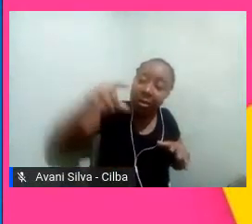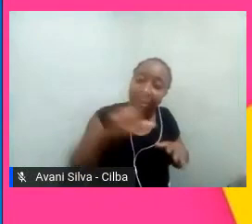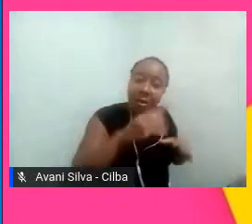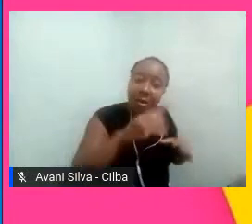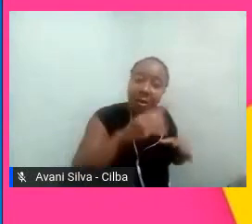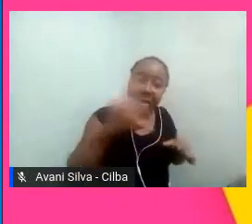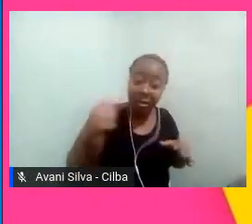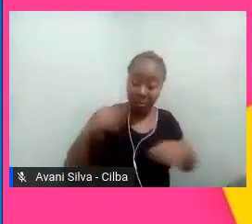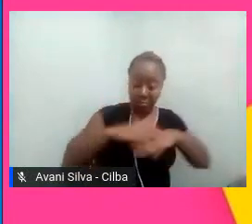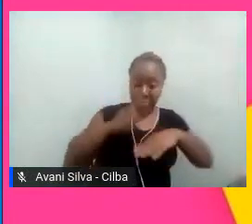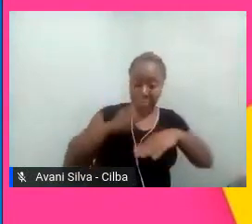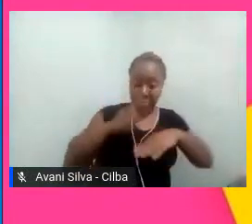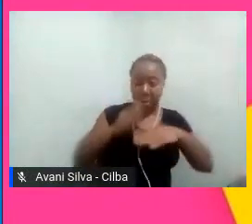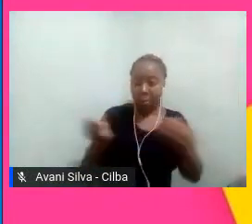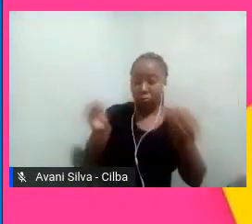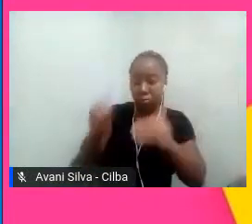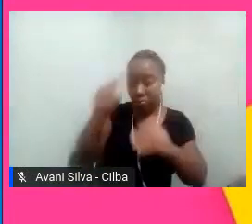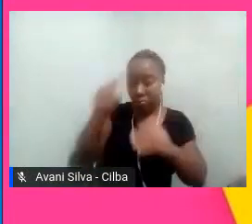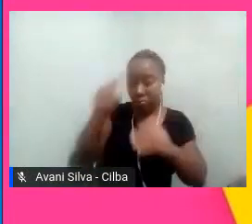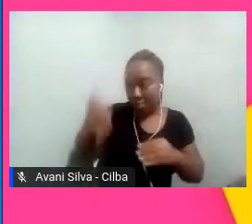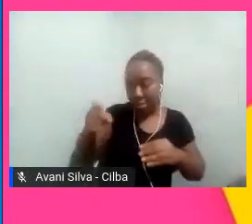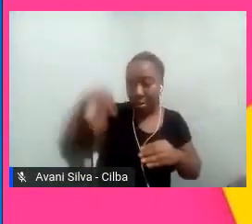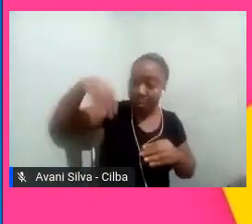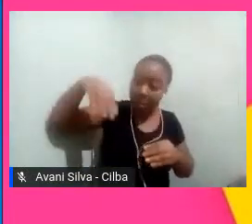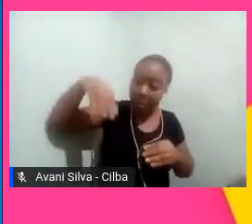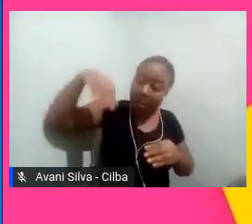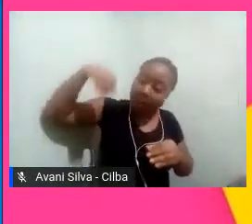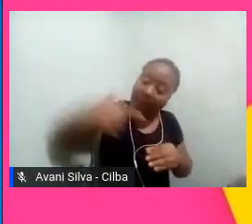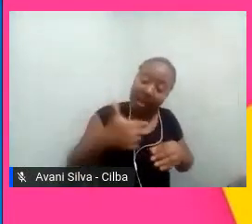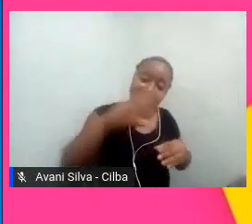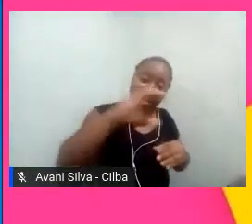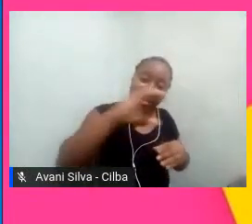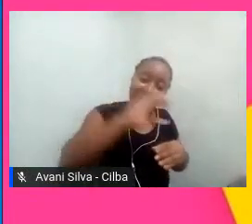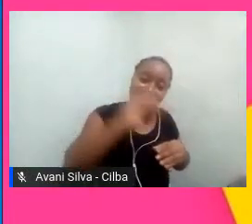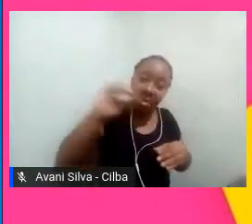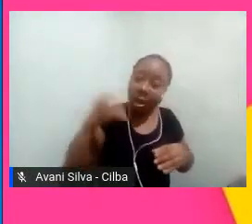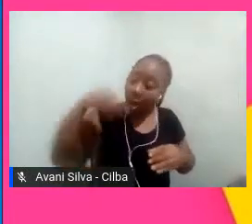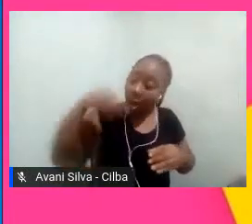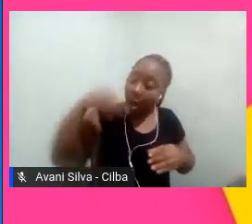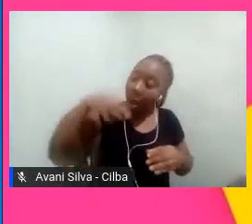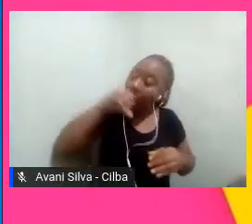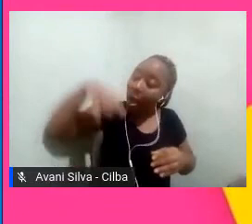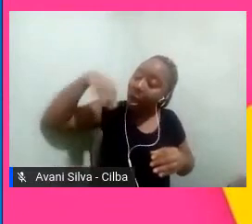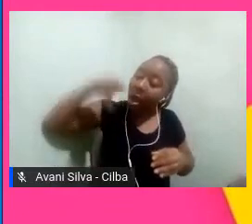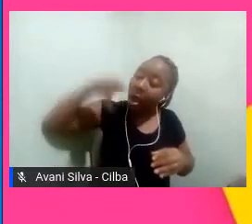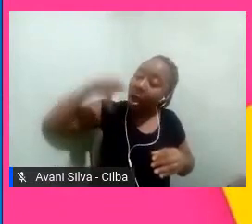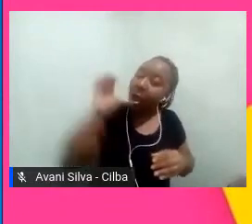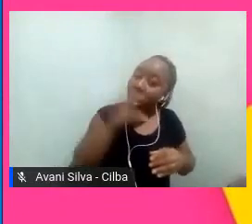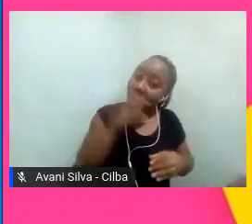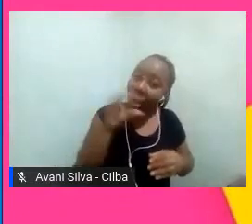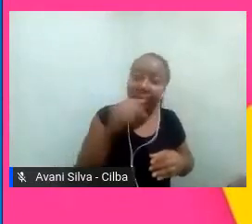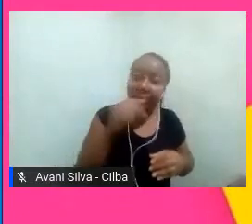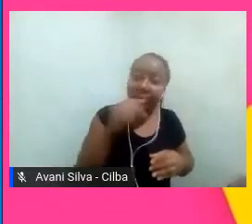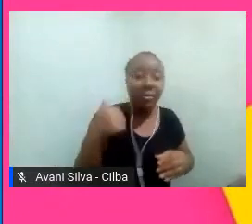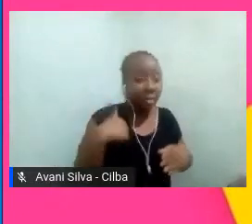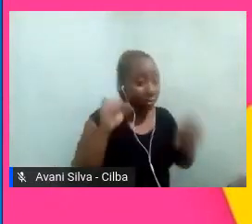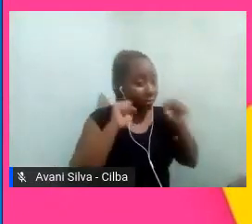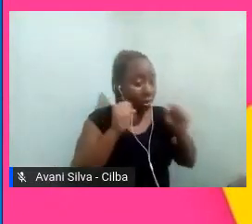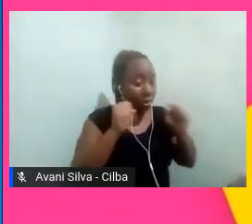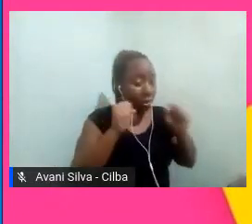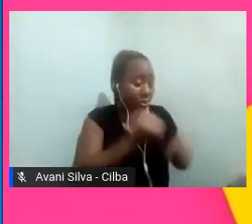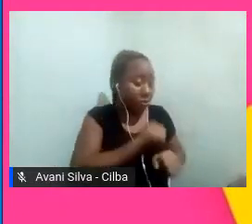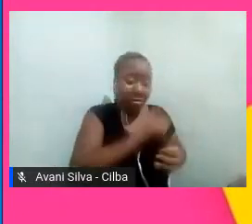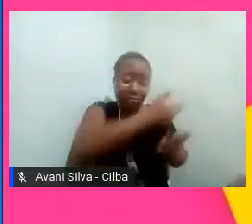configurei, que é 100, e olha como ele está piscando bem rápido. E aí eu posso trabalhar vários números